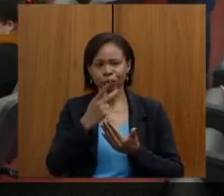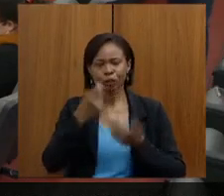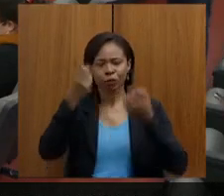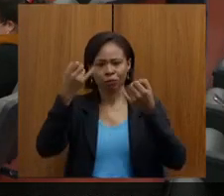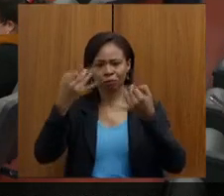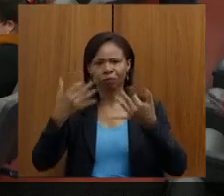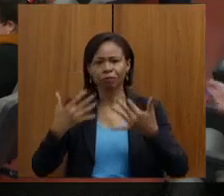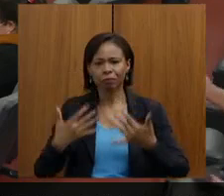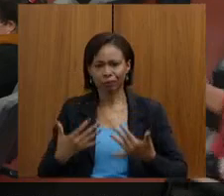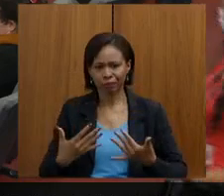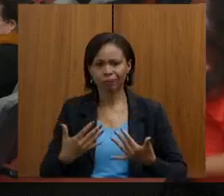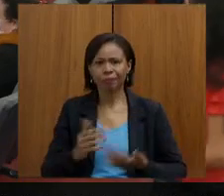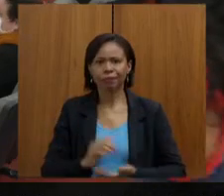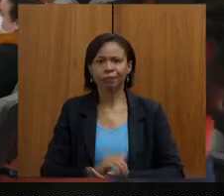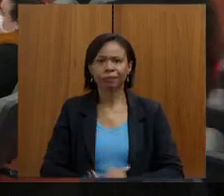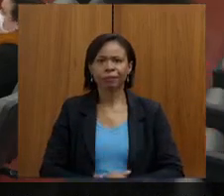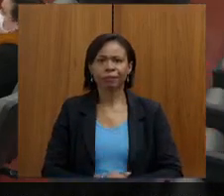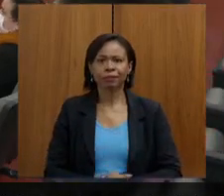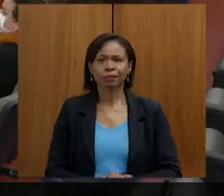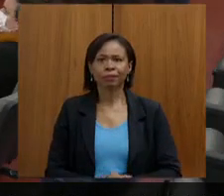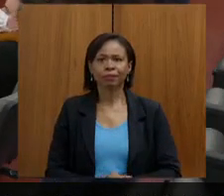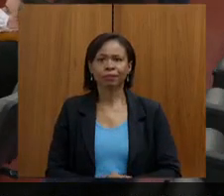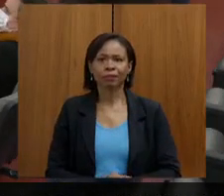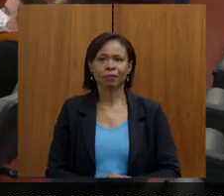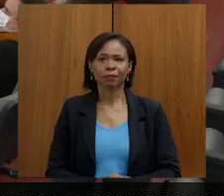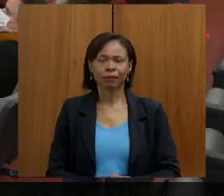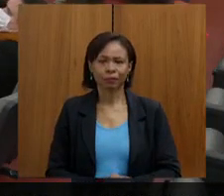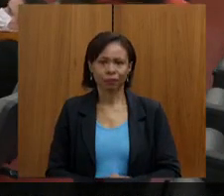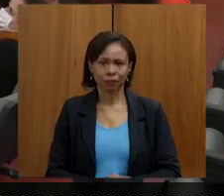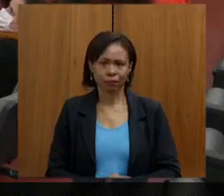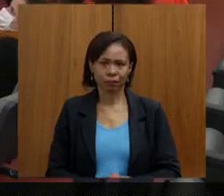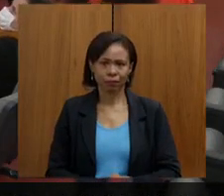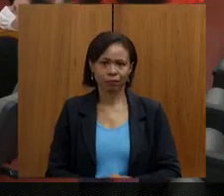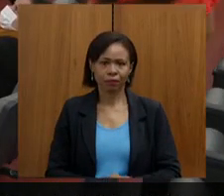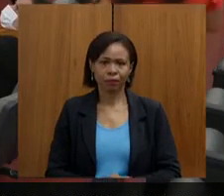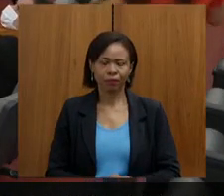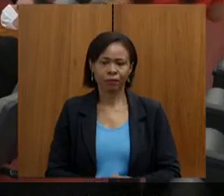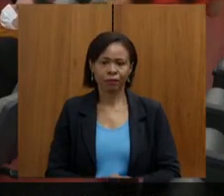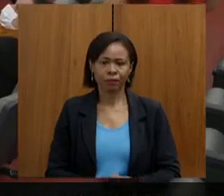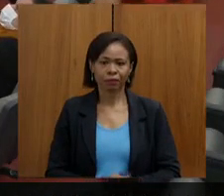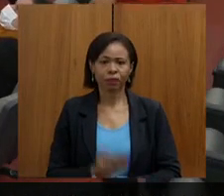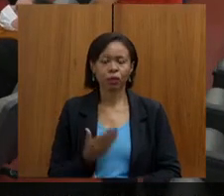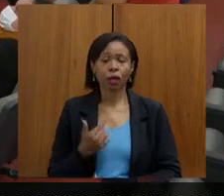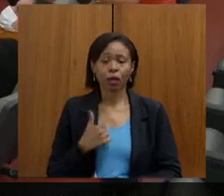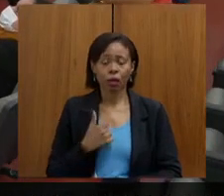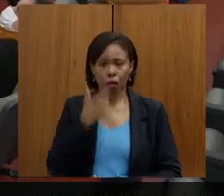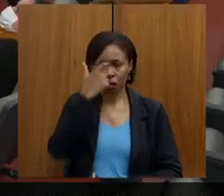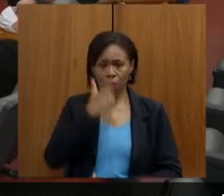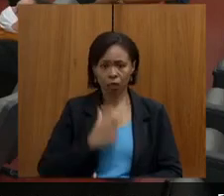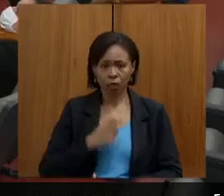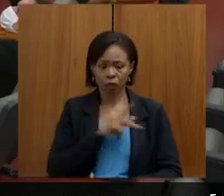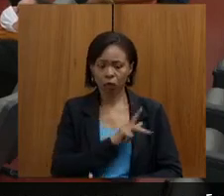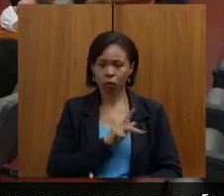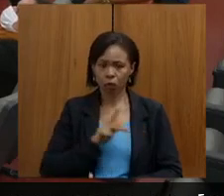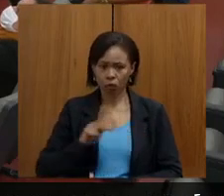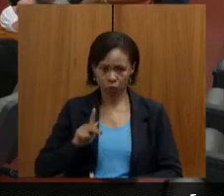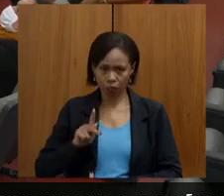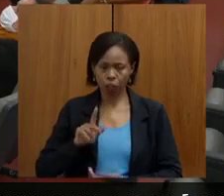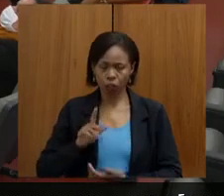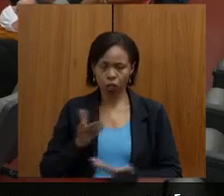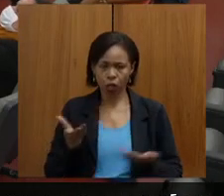exposição do senhor é na qualidade de Presidente os trabalhos